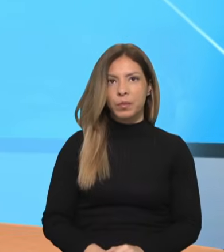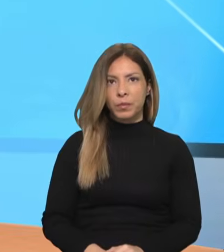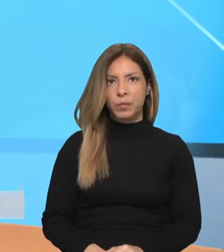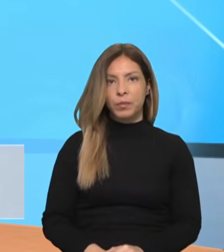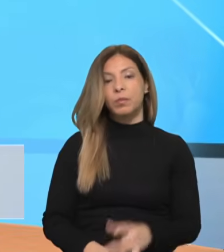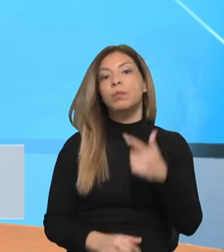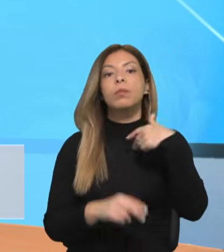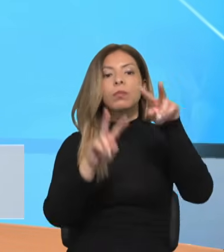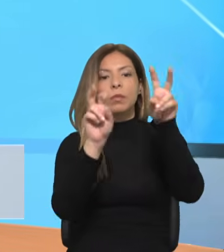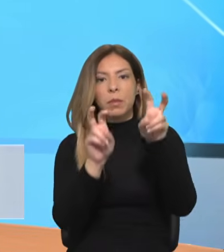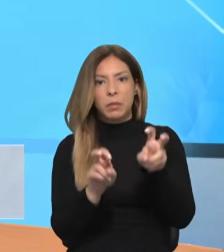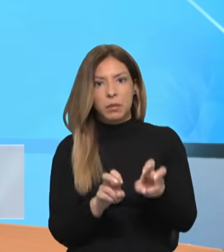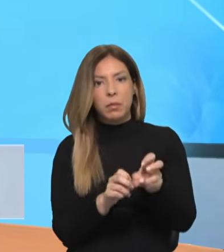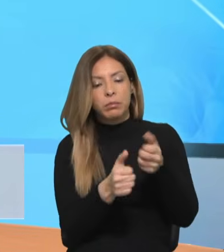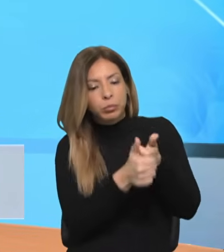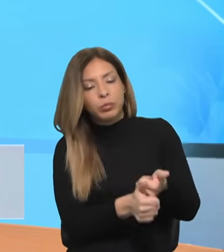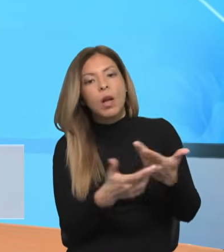Acompanhe estas e outras notícias em